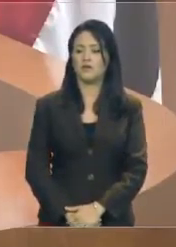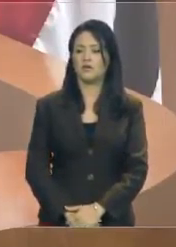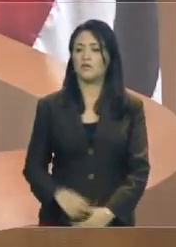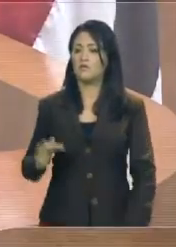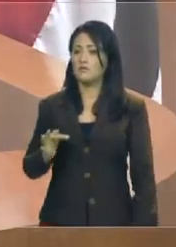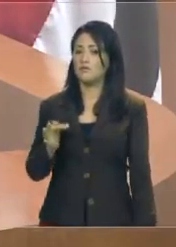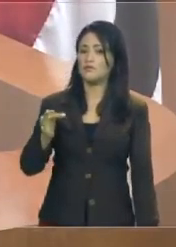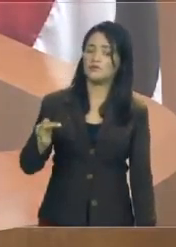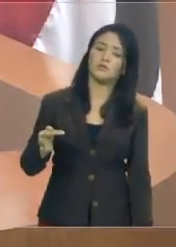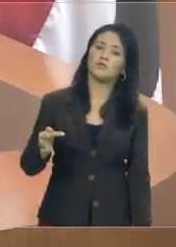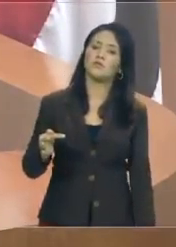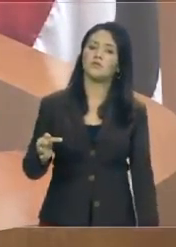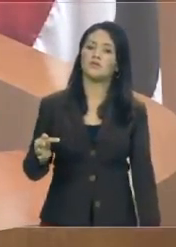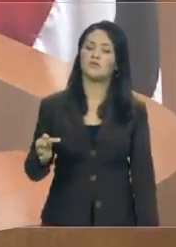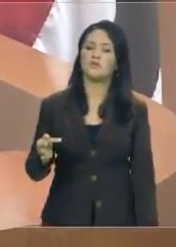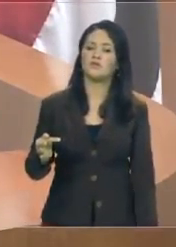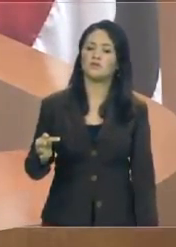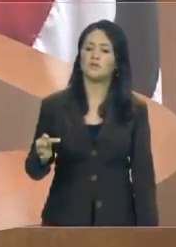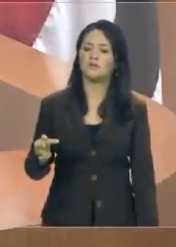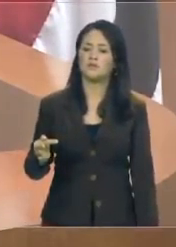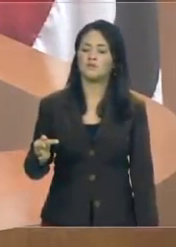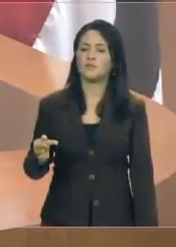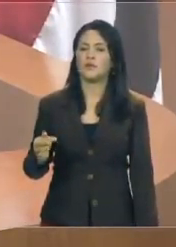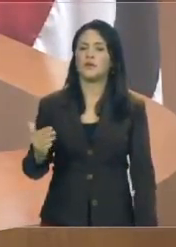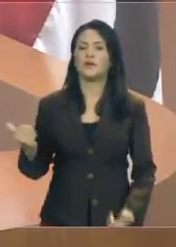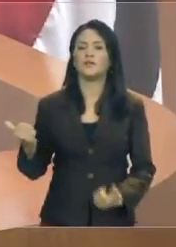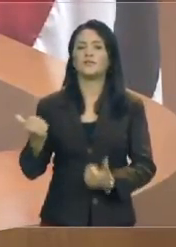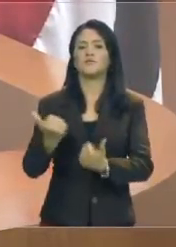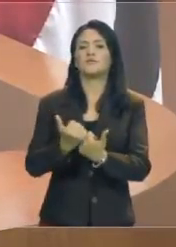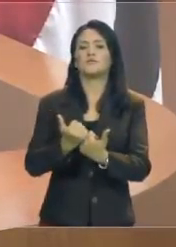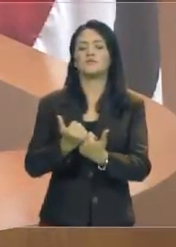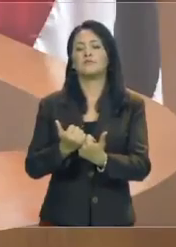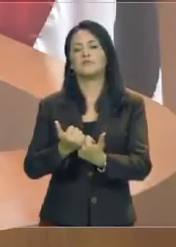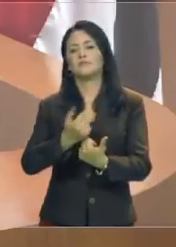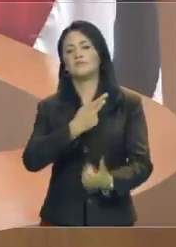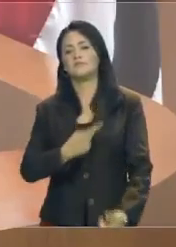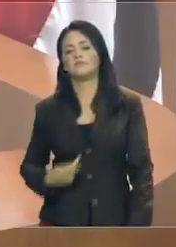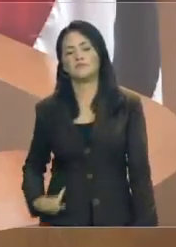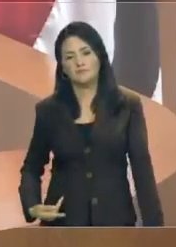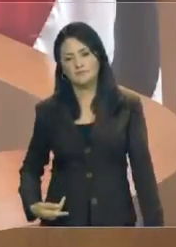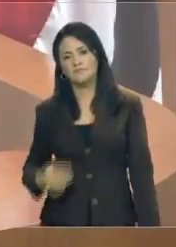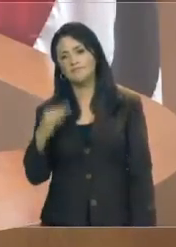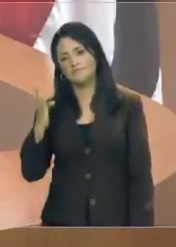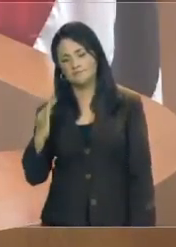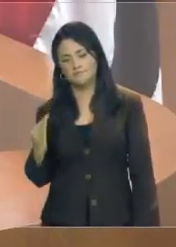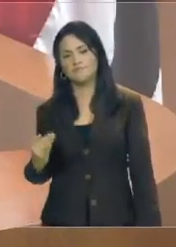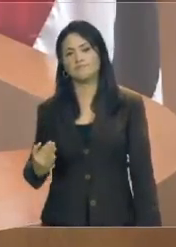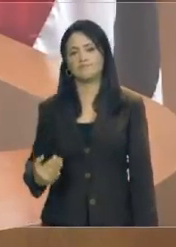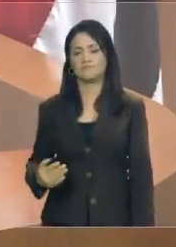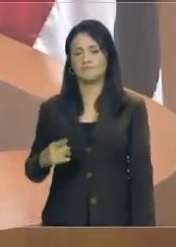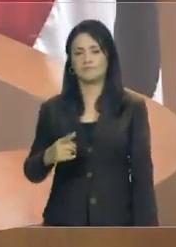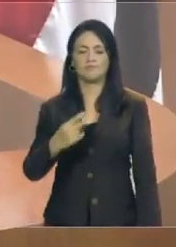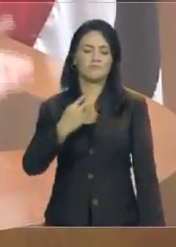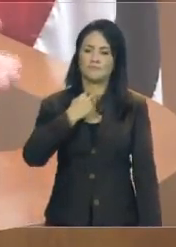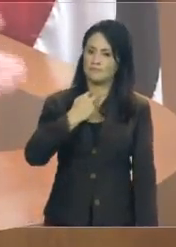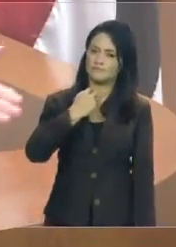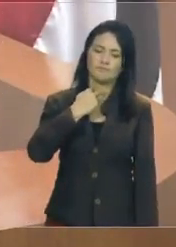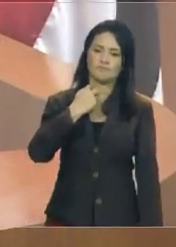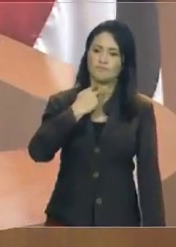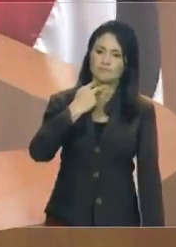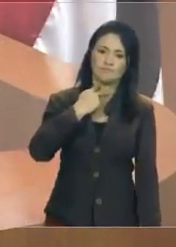o segundo, será na prática, seria o vice-presidente da República, um elemento que não tem a menor condição moral e